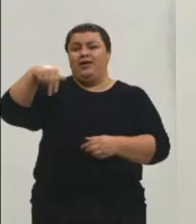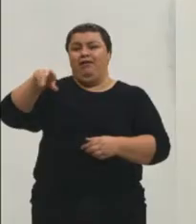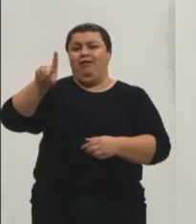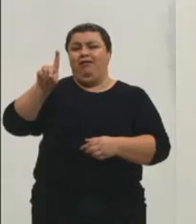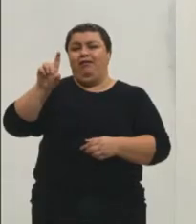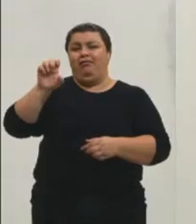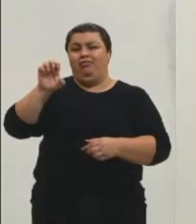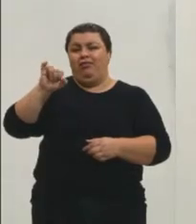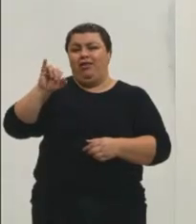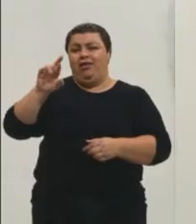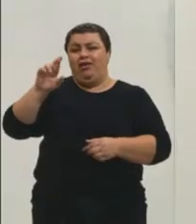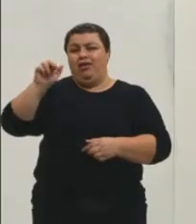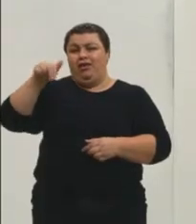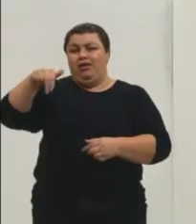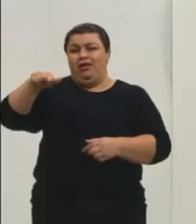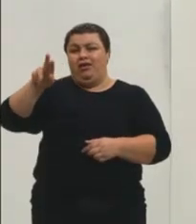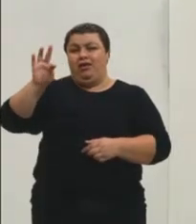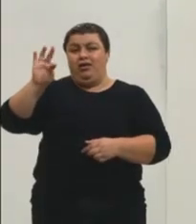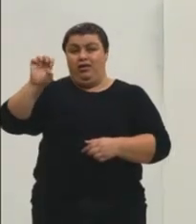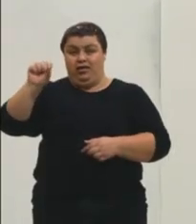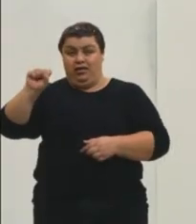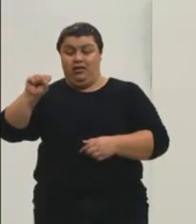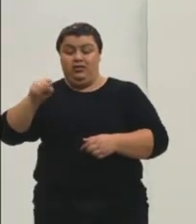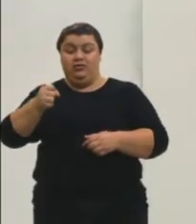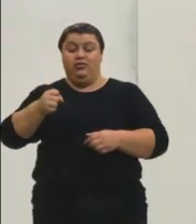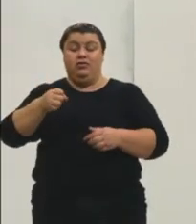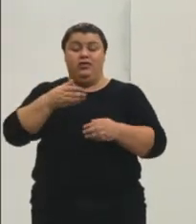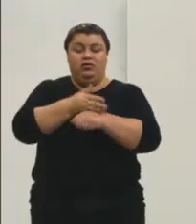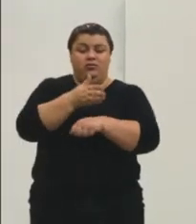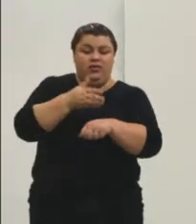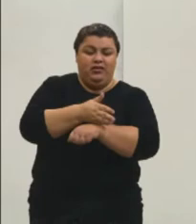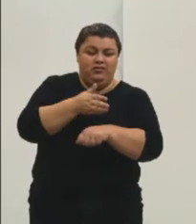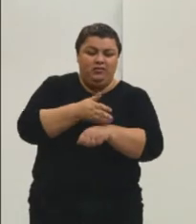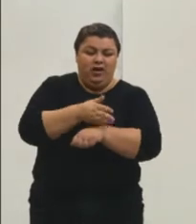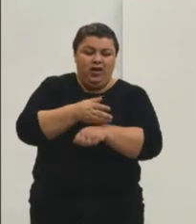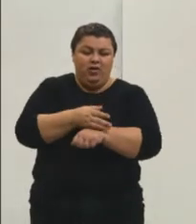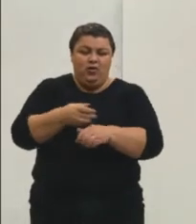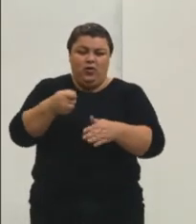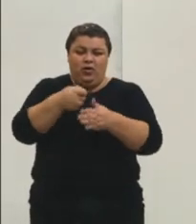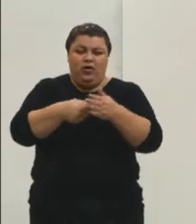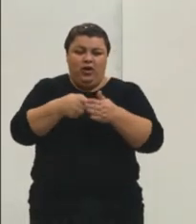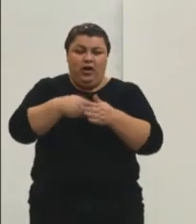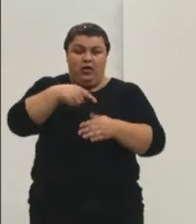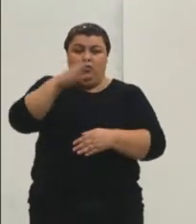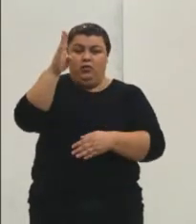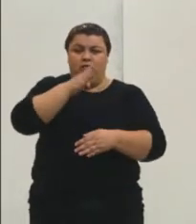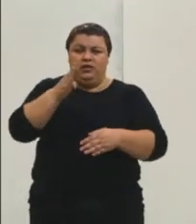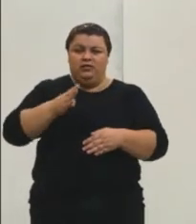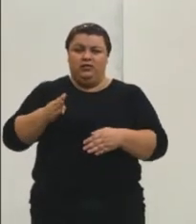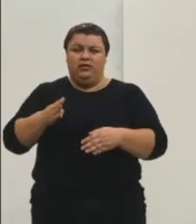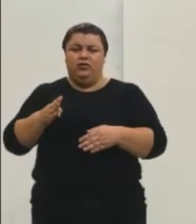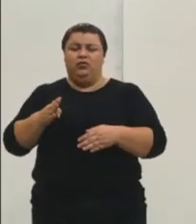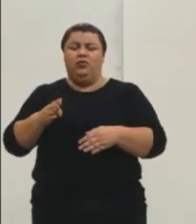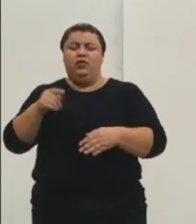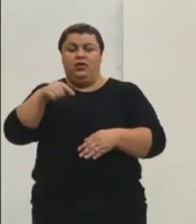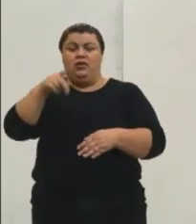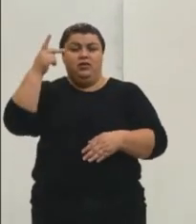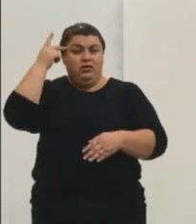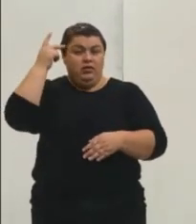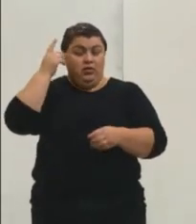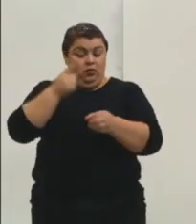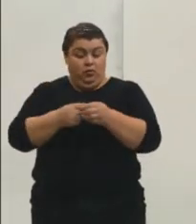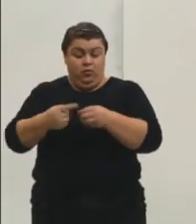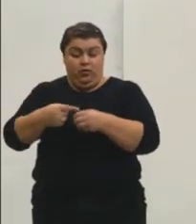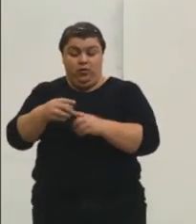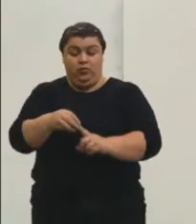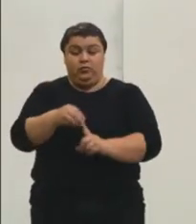colonização do Brasil do desbravamentos do território e por vezes né em São Paulo principalmente